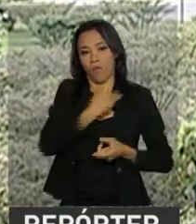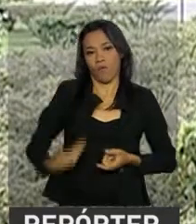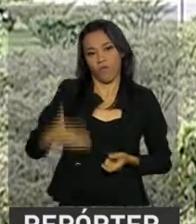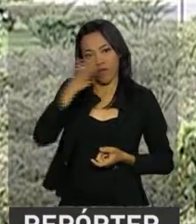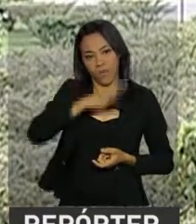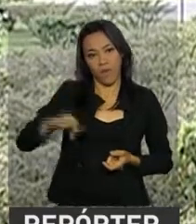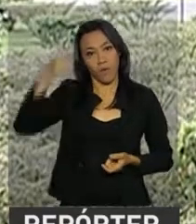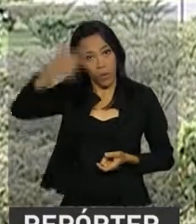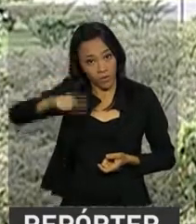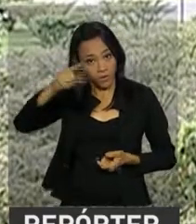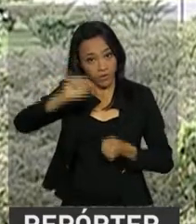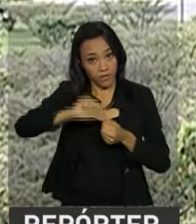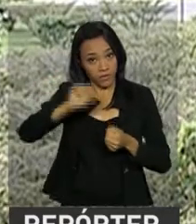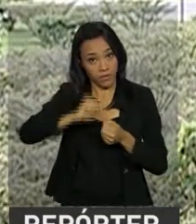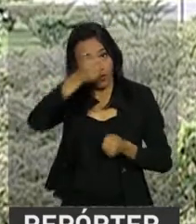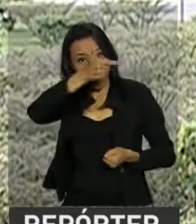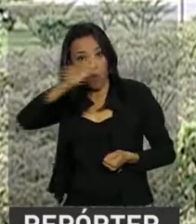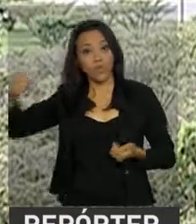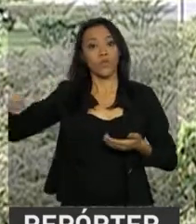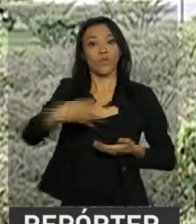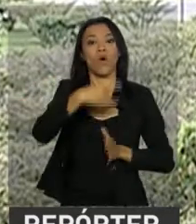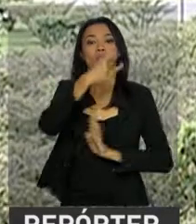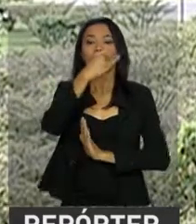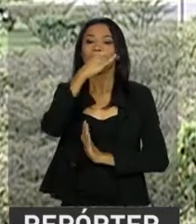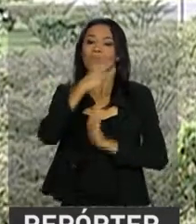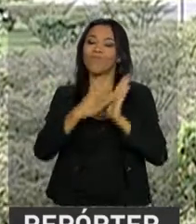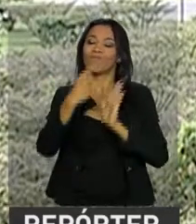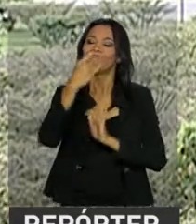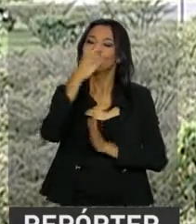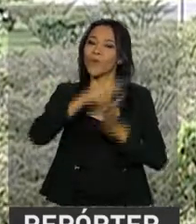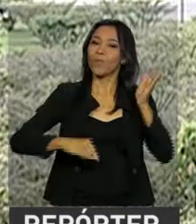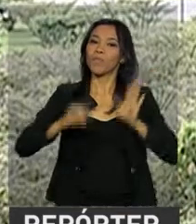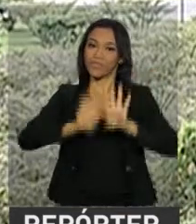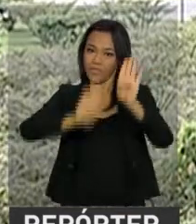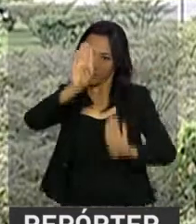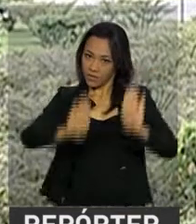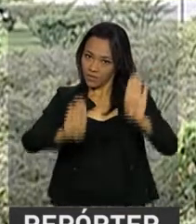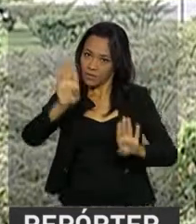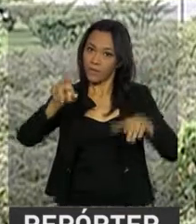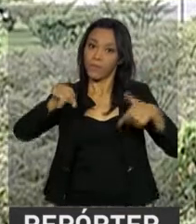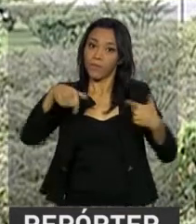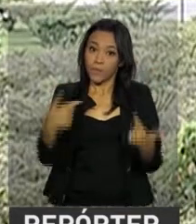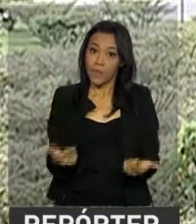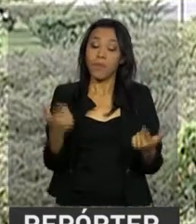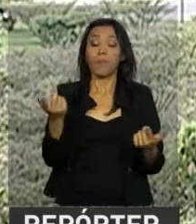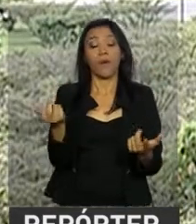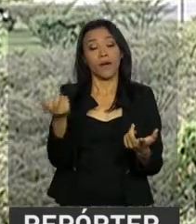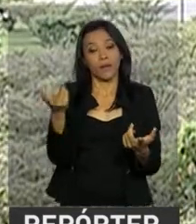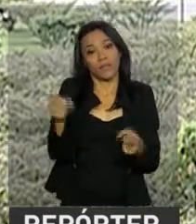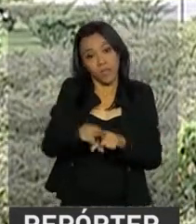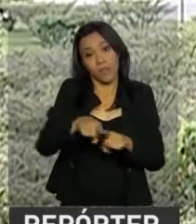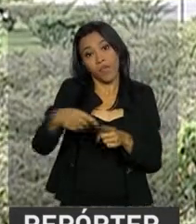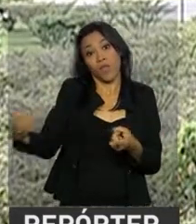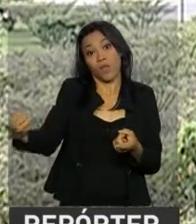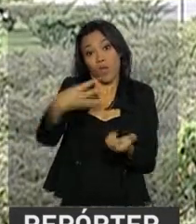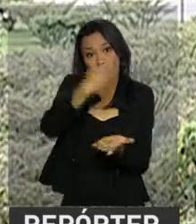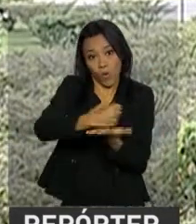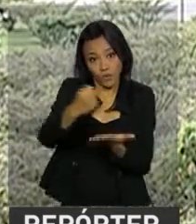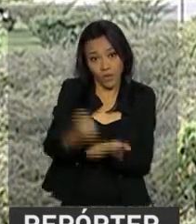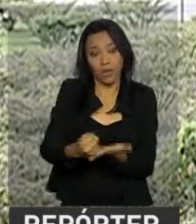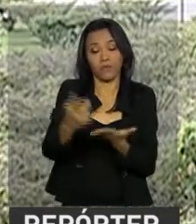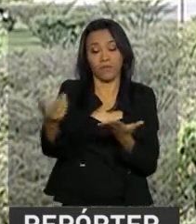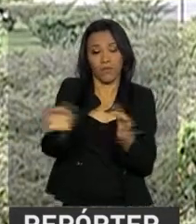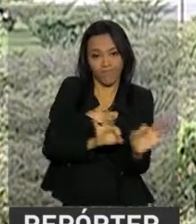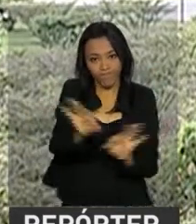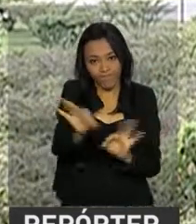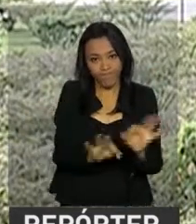também fornece os parâmetros para a retomada de concessões e também para a renovação dos contratos. E também